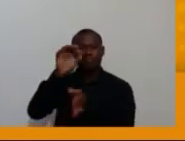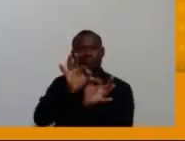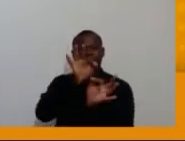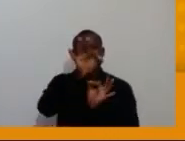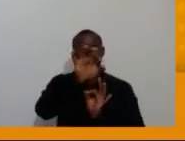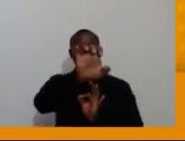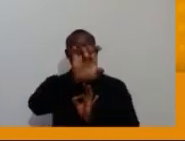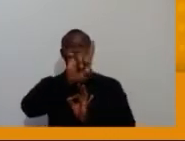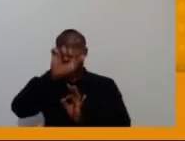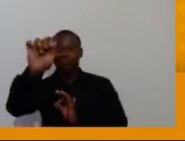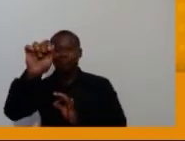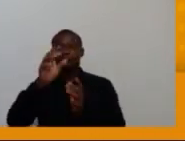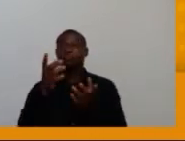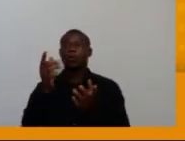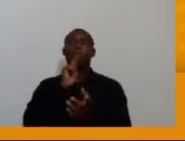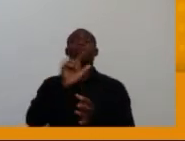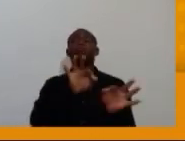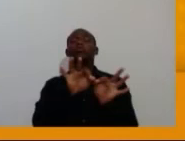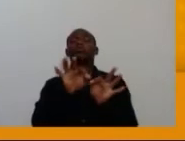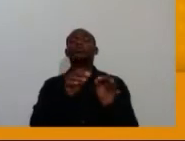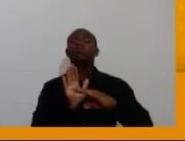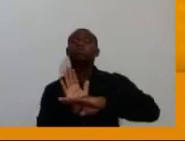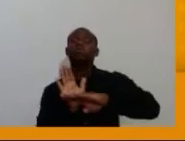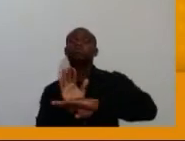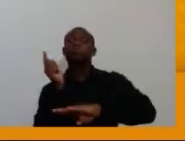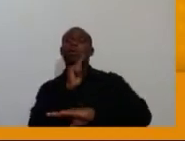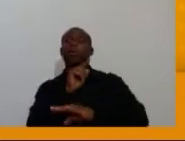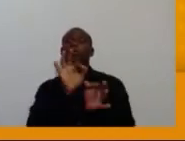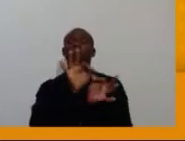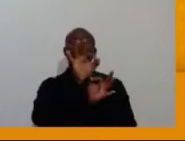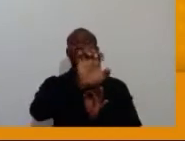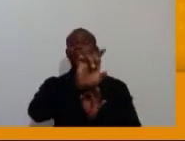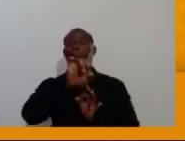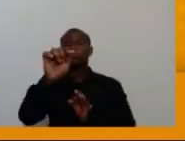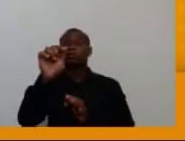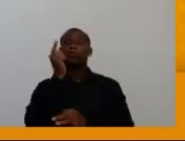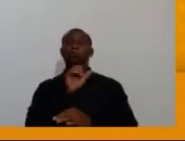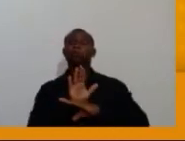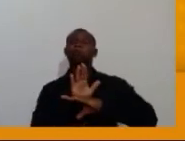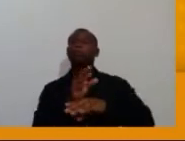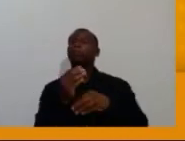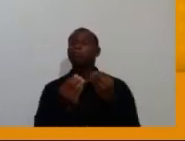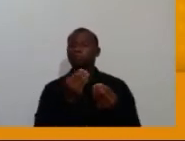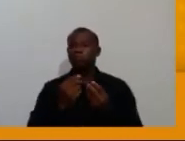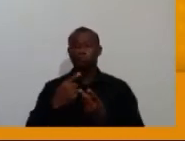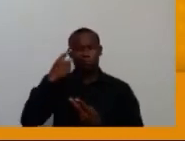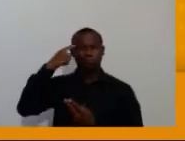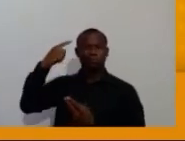distância colaborou. A educação à distância, a estrutura da educação à distância,